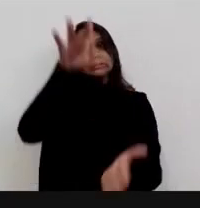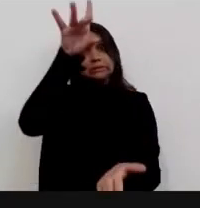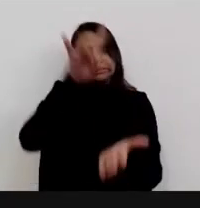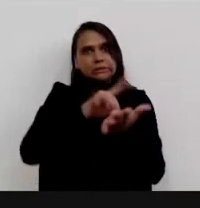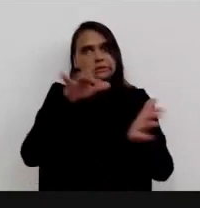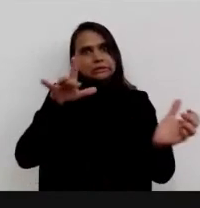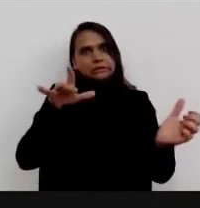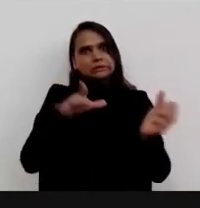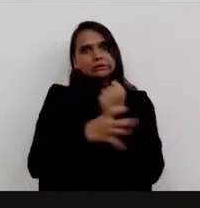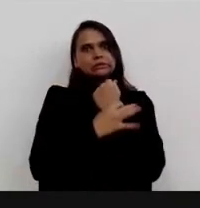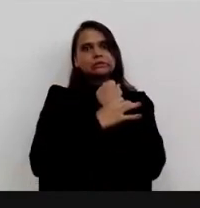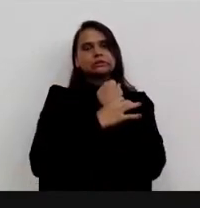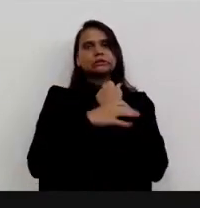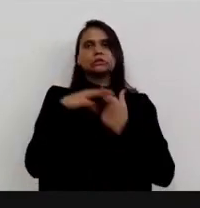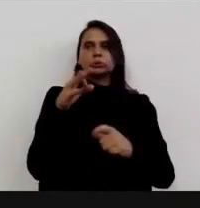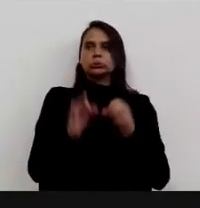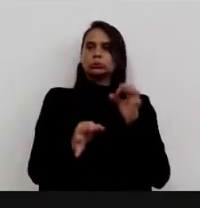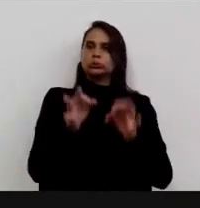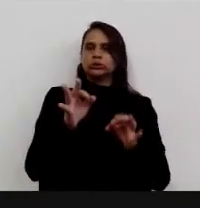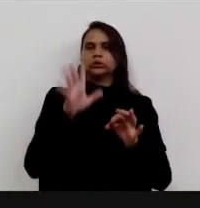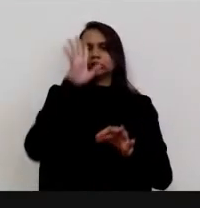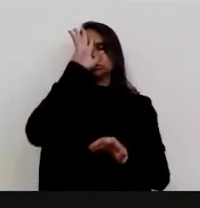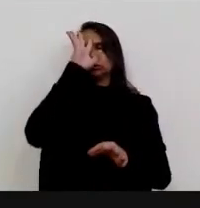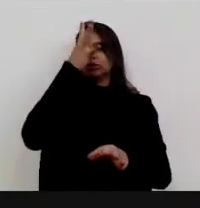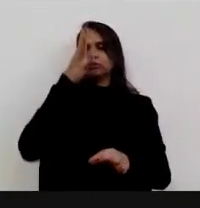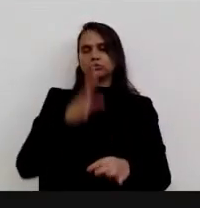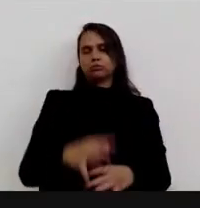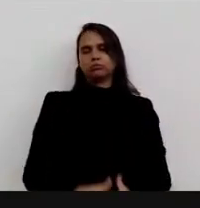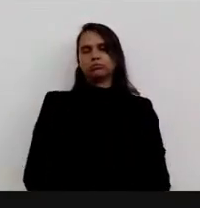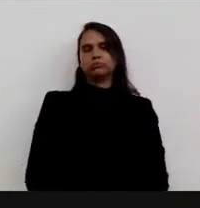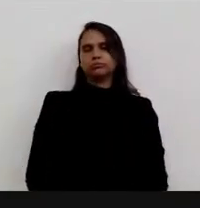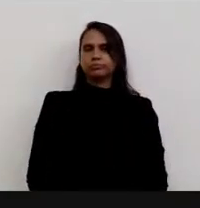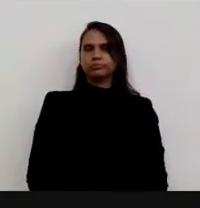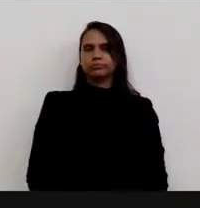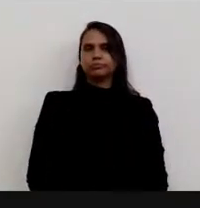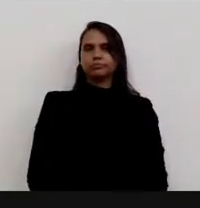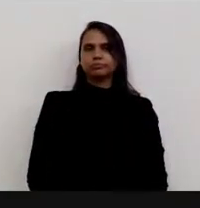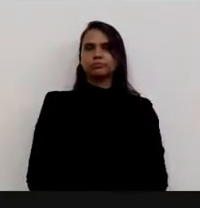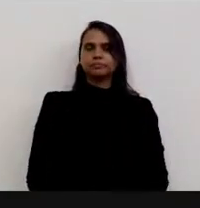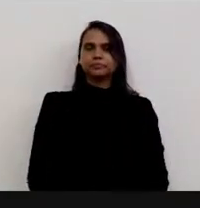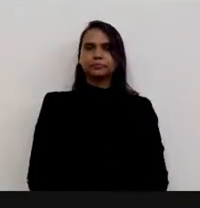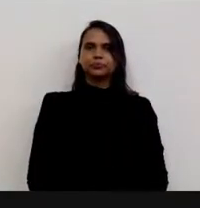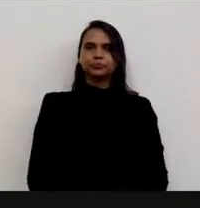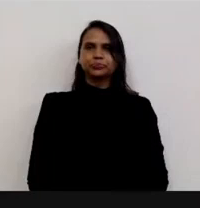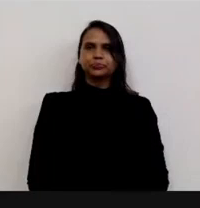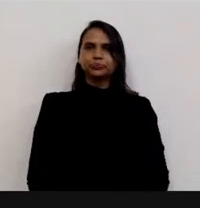na segurança jurídica das decisões do parlamento.